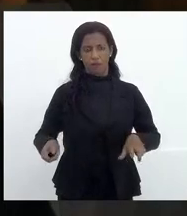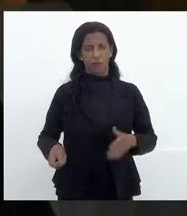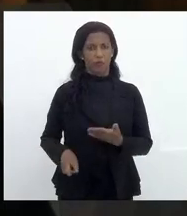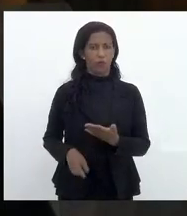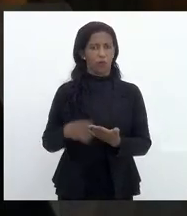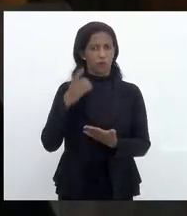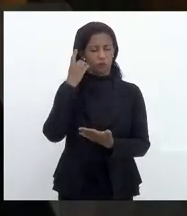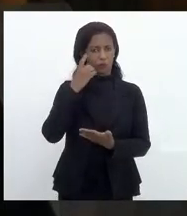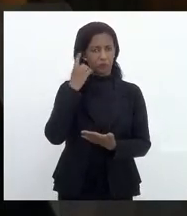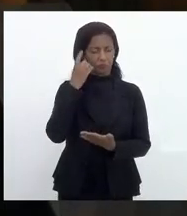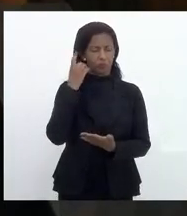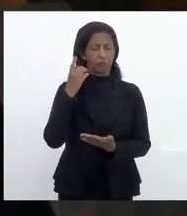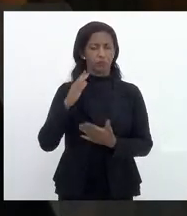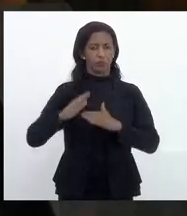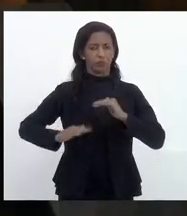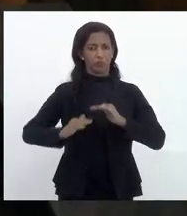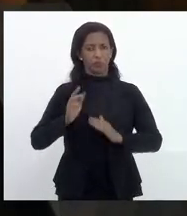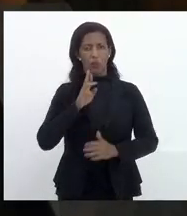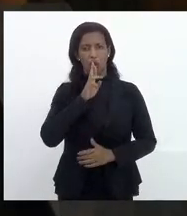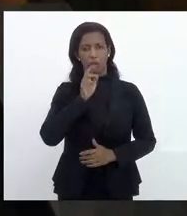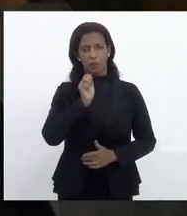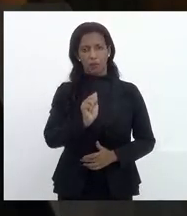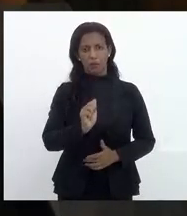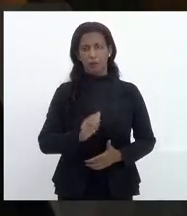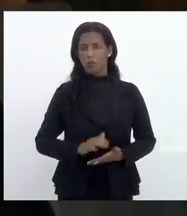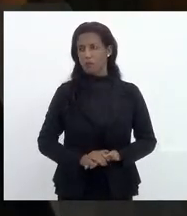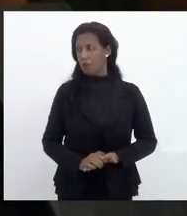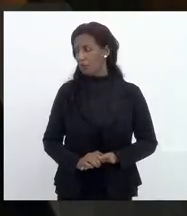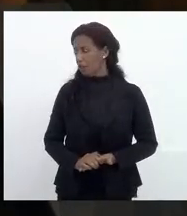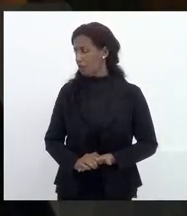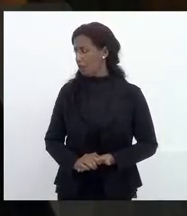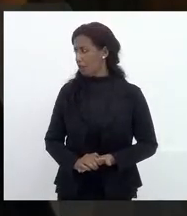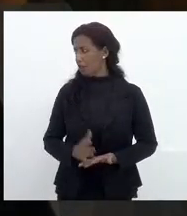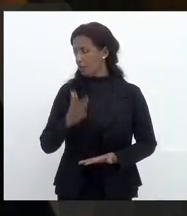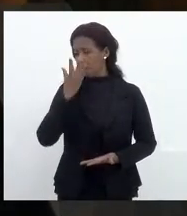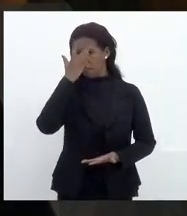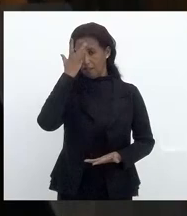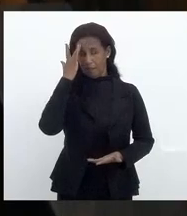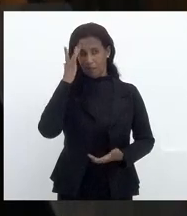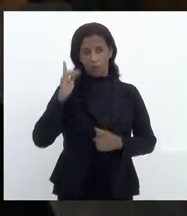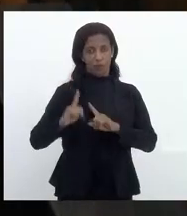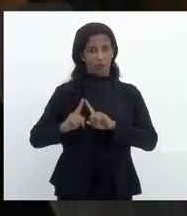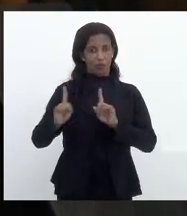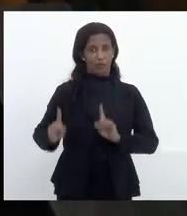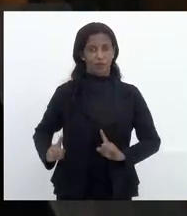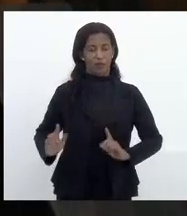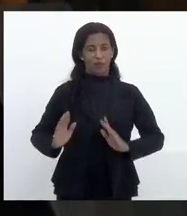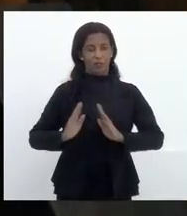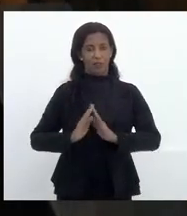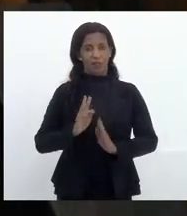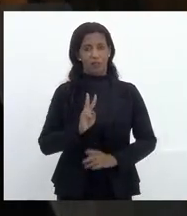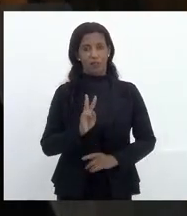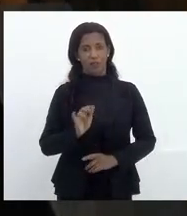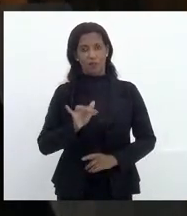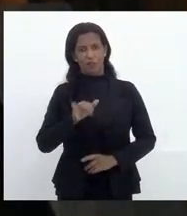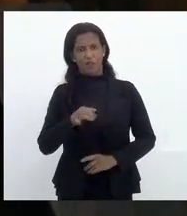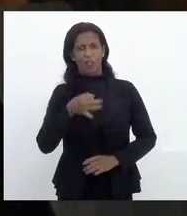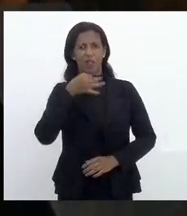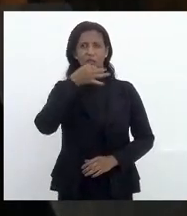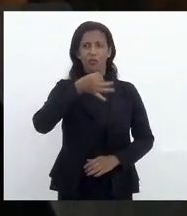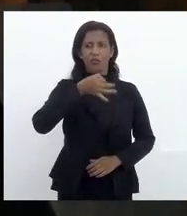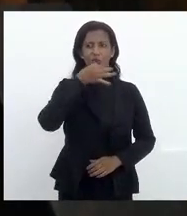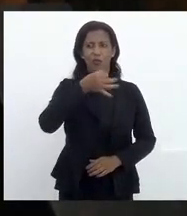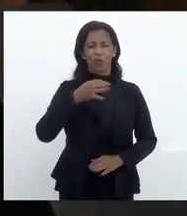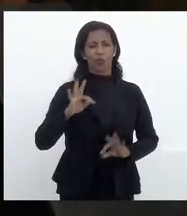queridíssimo Deputado de competente Rodrigo Amorim na pessoa da nossa funcionária da casa aqui Vânia o operador de